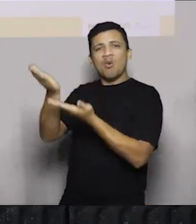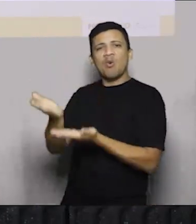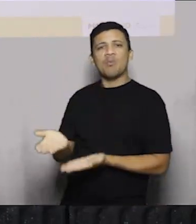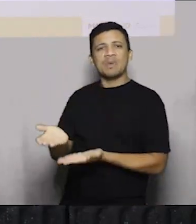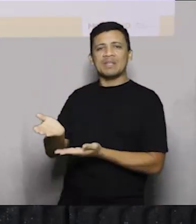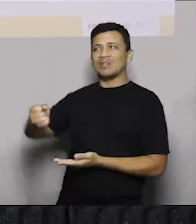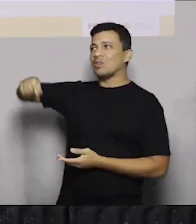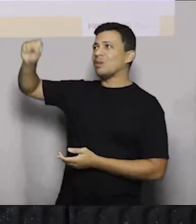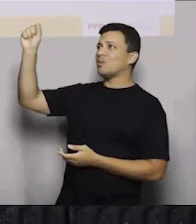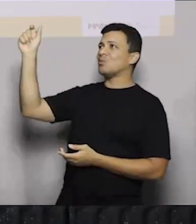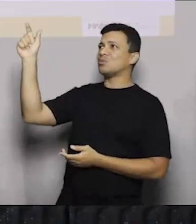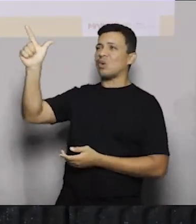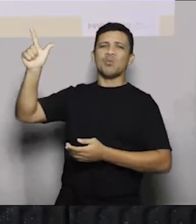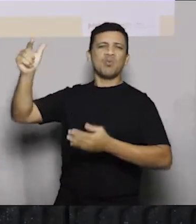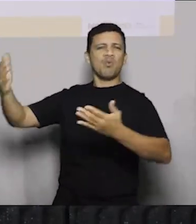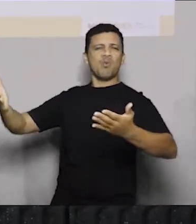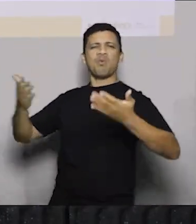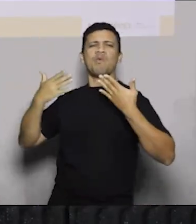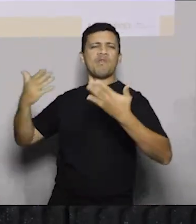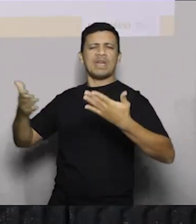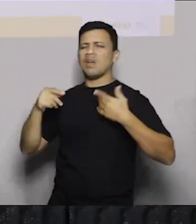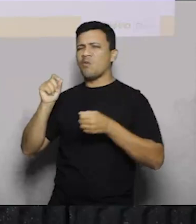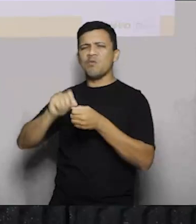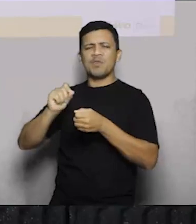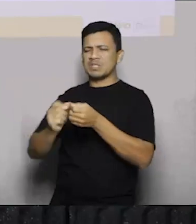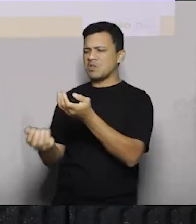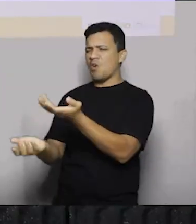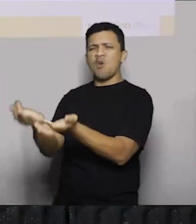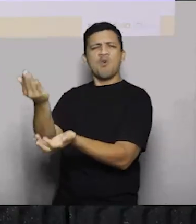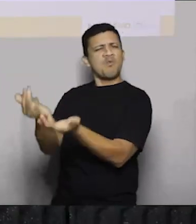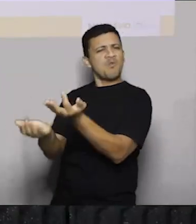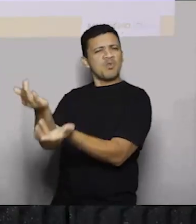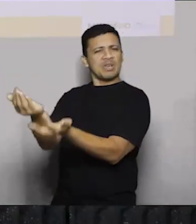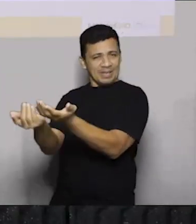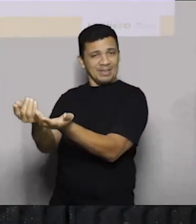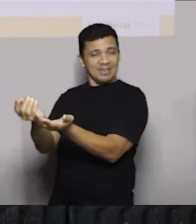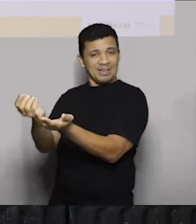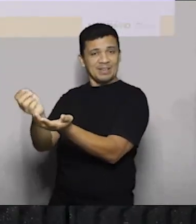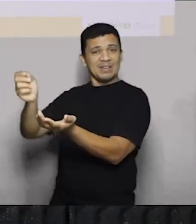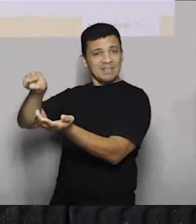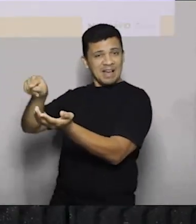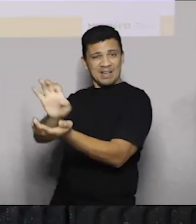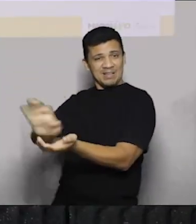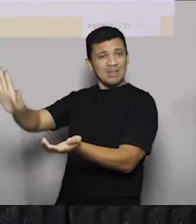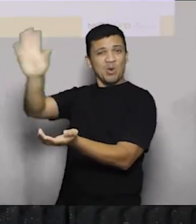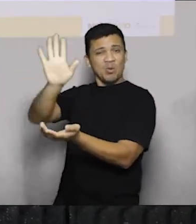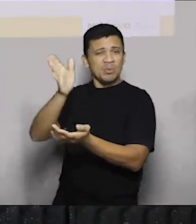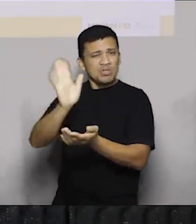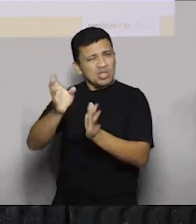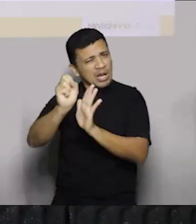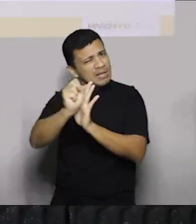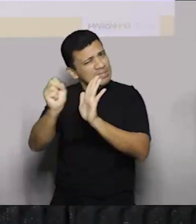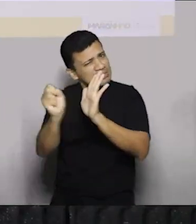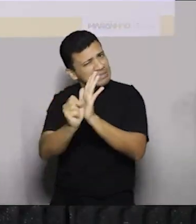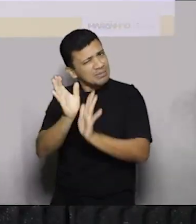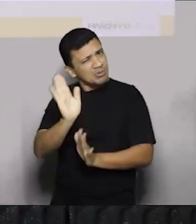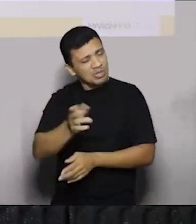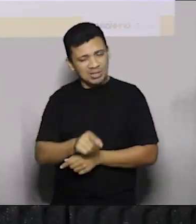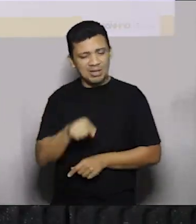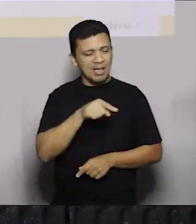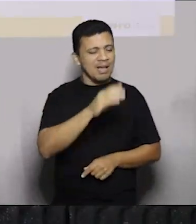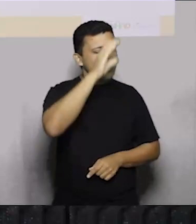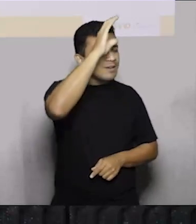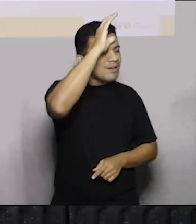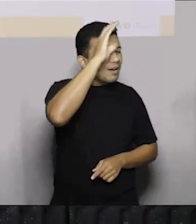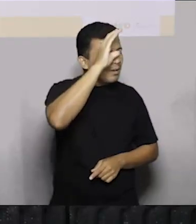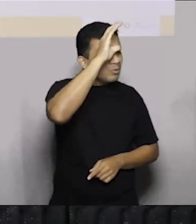ao solstício de verão, onde se acendia fogueiras na Europa, era uma cerimônia secular. E aí o cristianismo